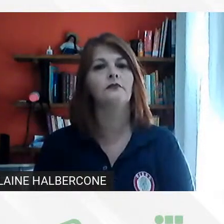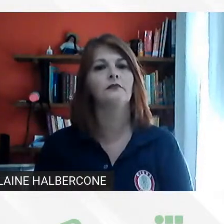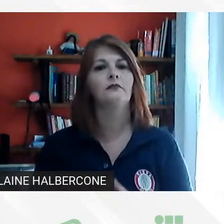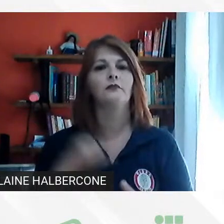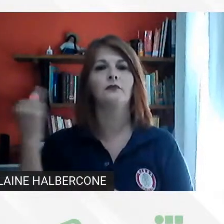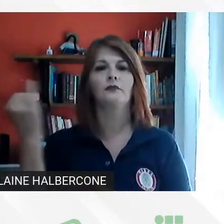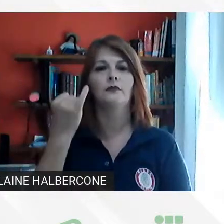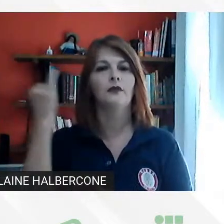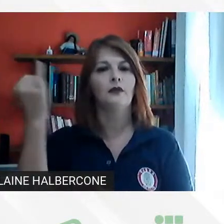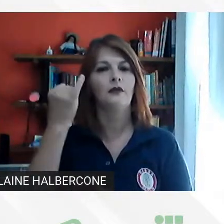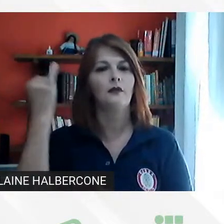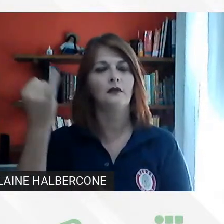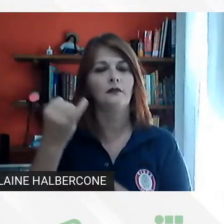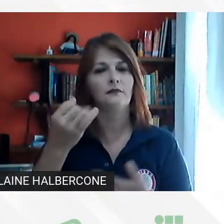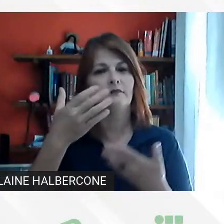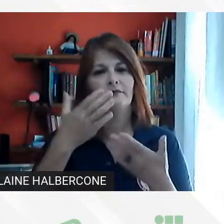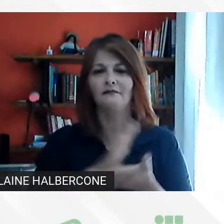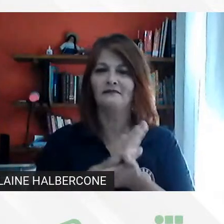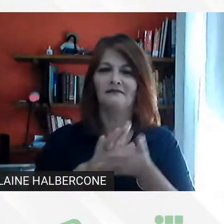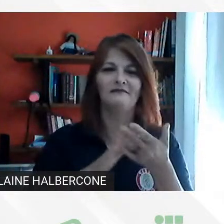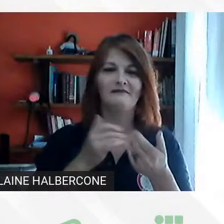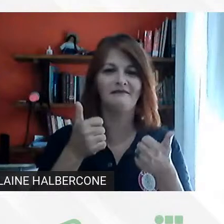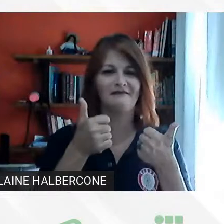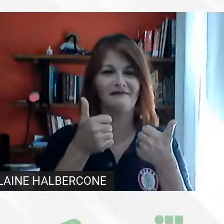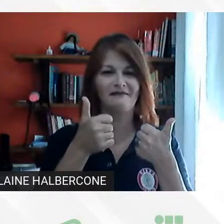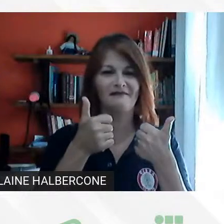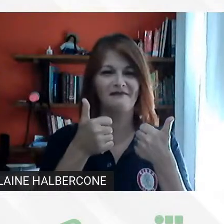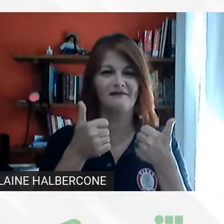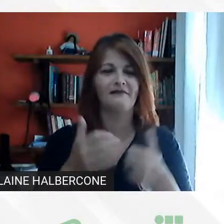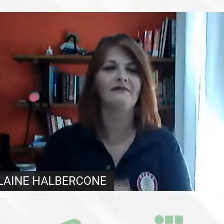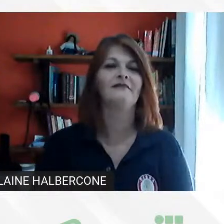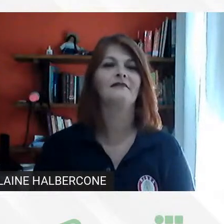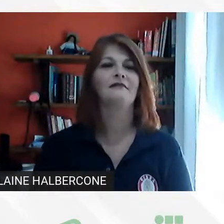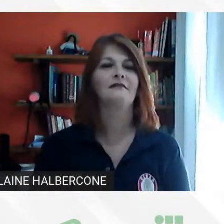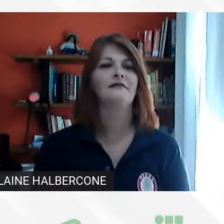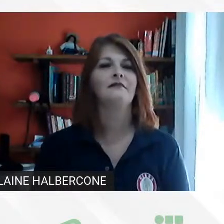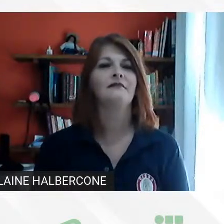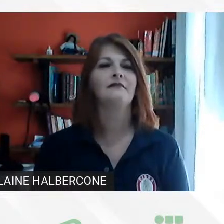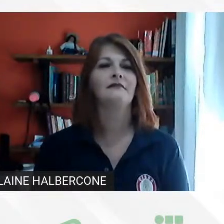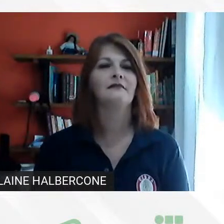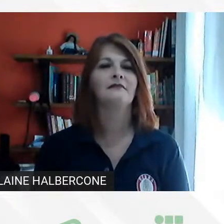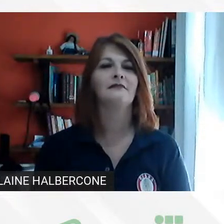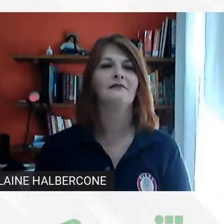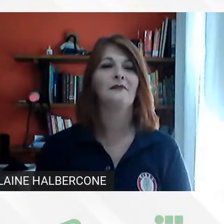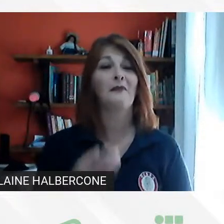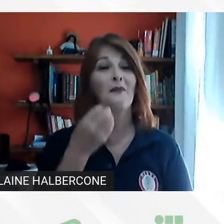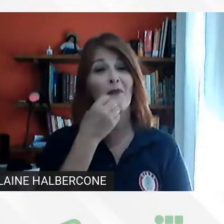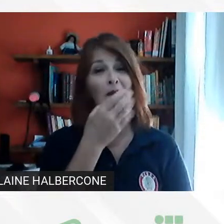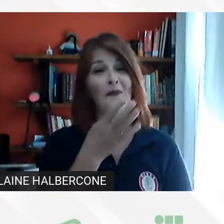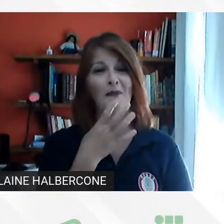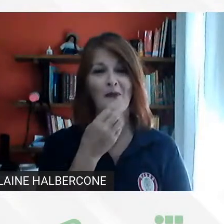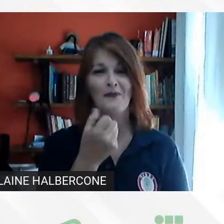importante. Obrigada, Elaine, desde já. Bom revê-la, né?